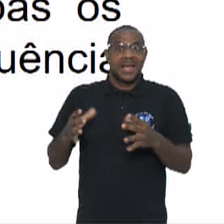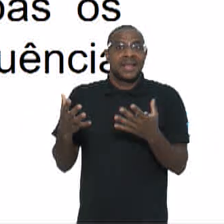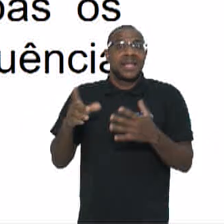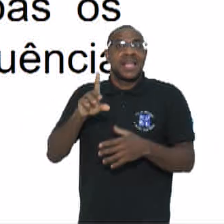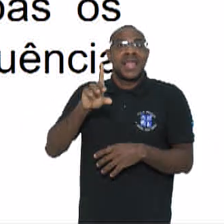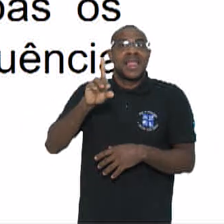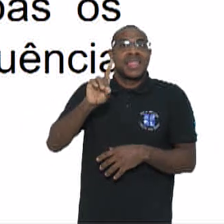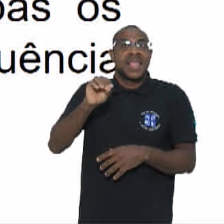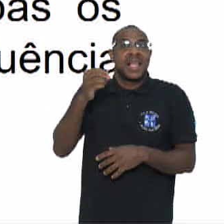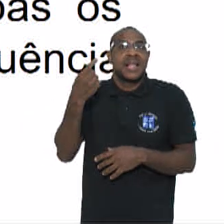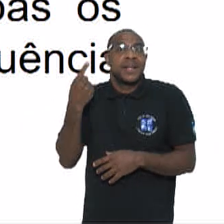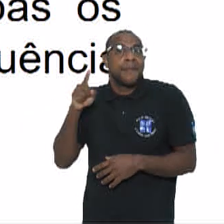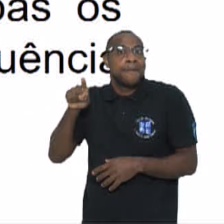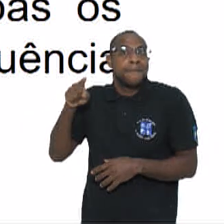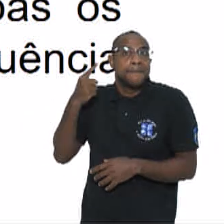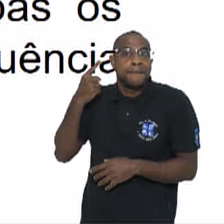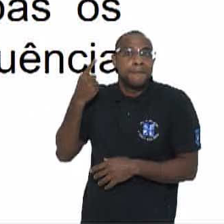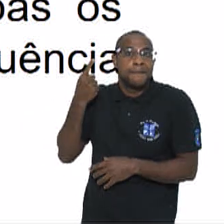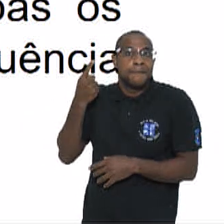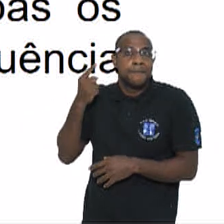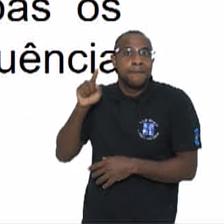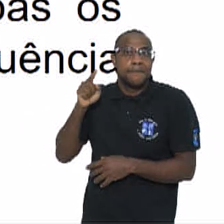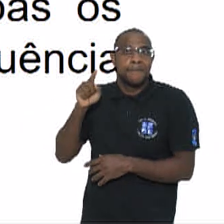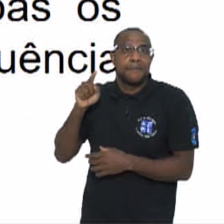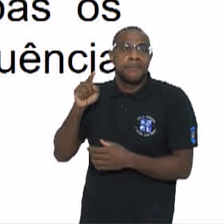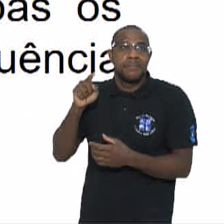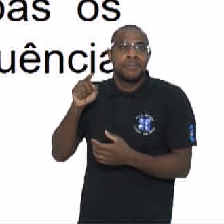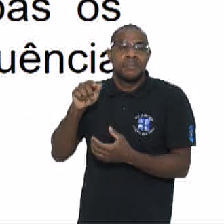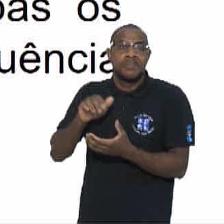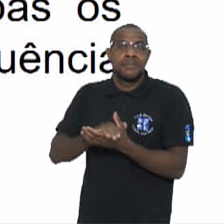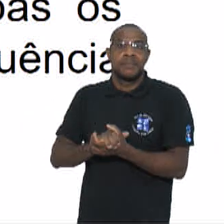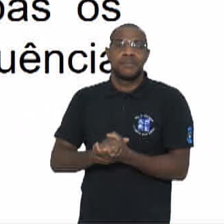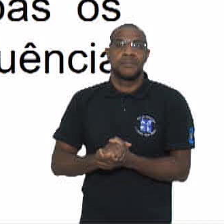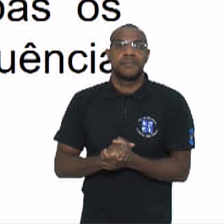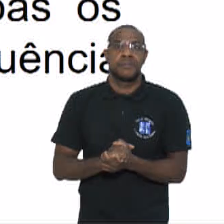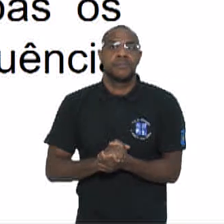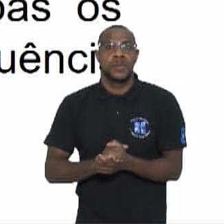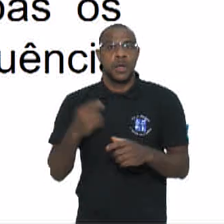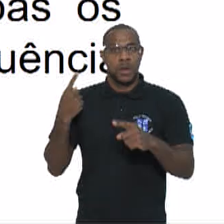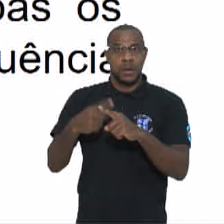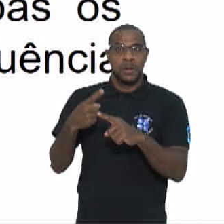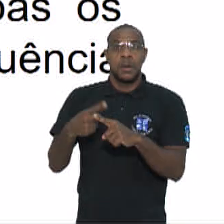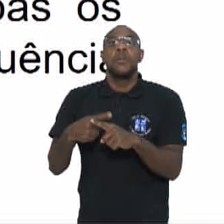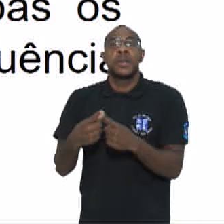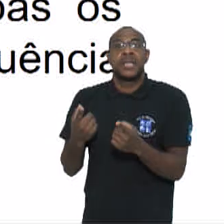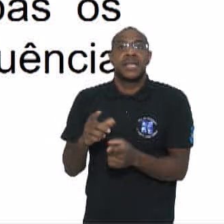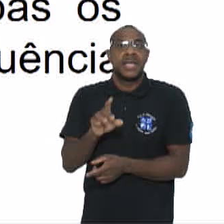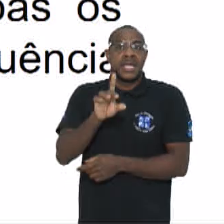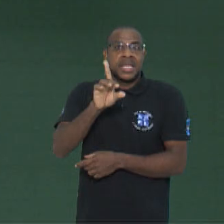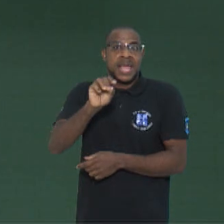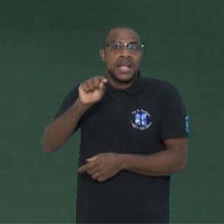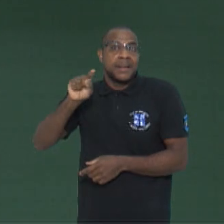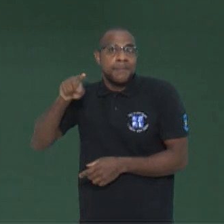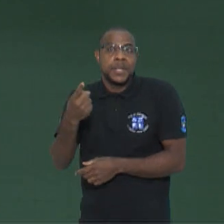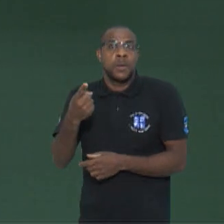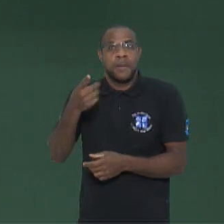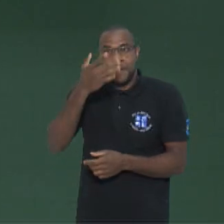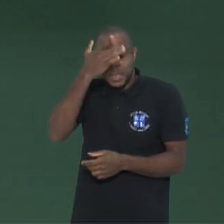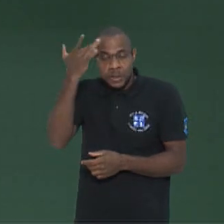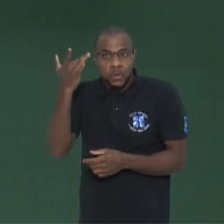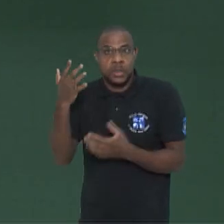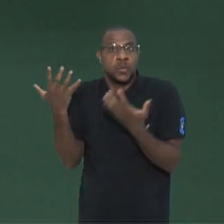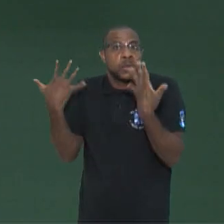mil pessoas os rejeitaram por várias razões, incluindo a influência das teorias da conspiração. Então, aqui ele